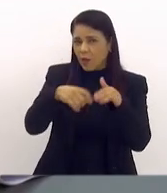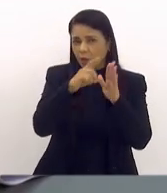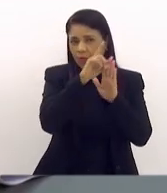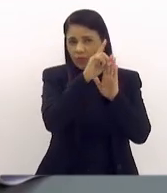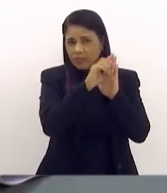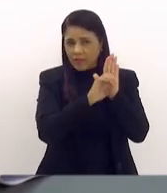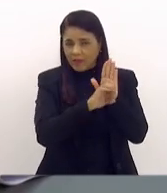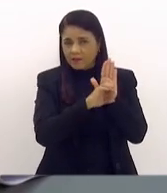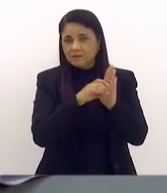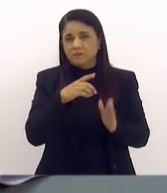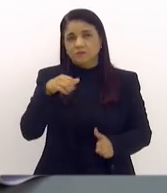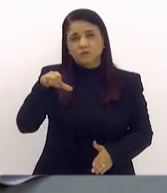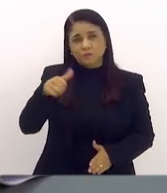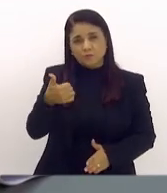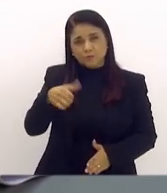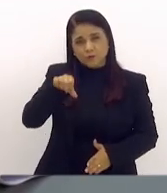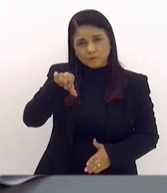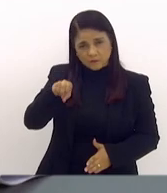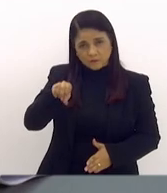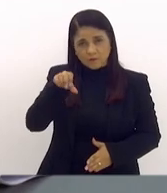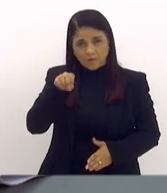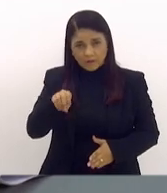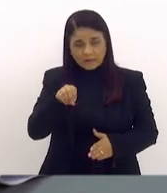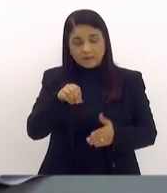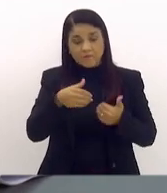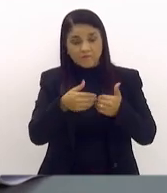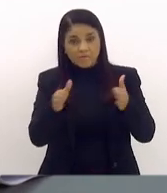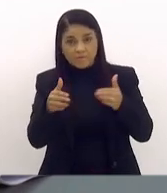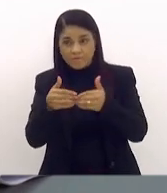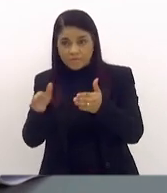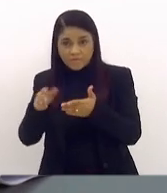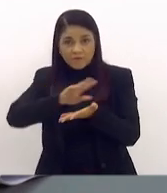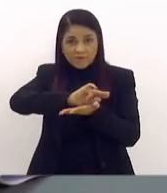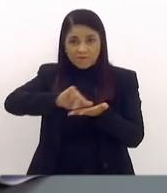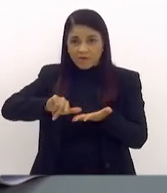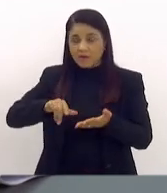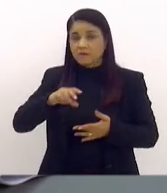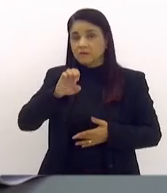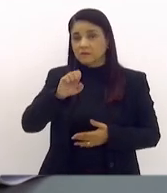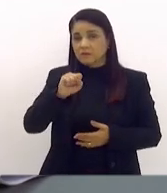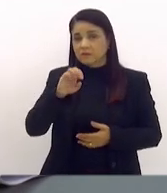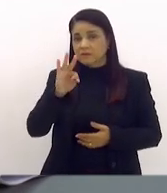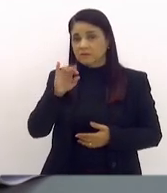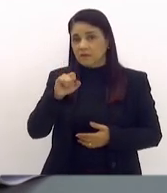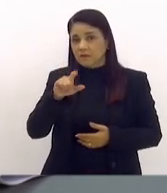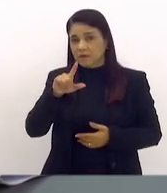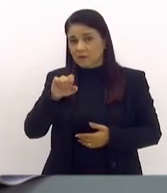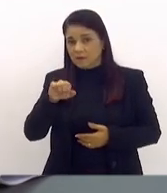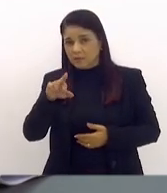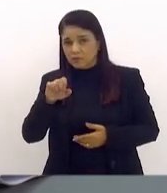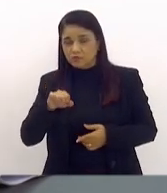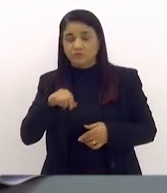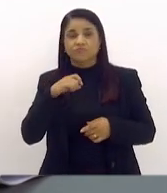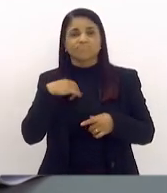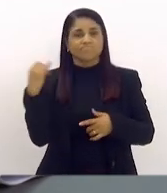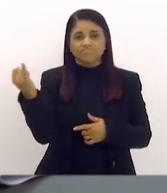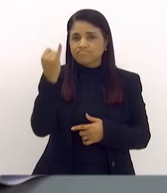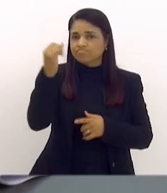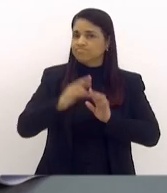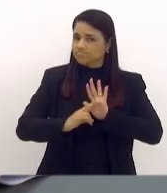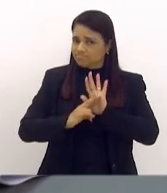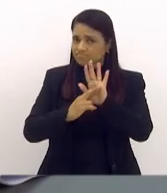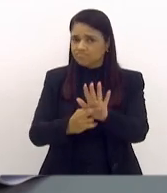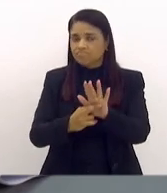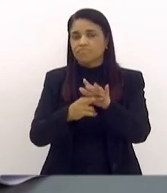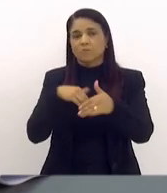90 diversos estaleiros foram reabertos em nosso estado e o quanto isso representou de importância para